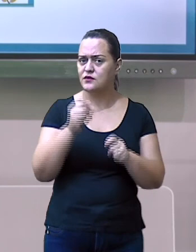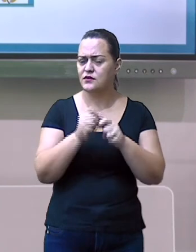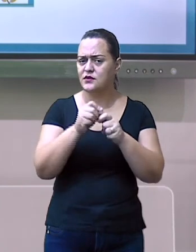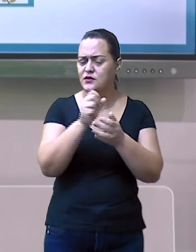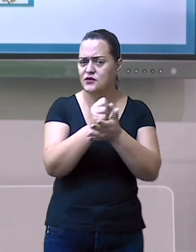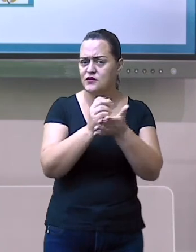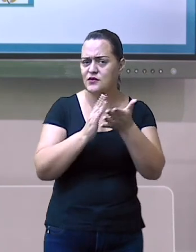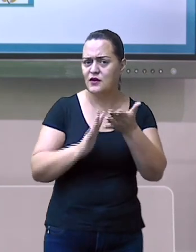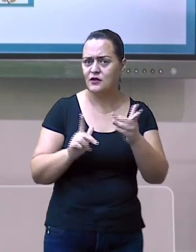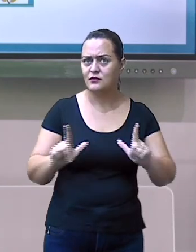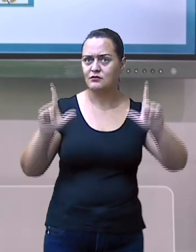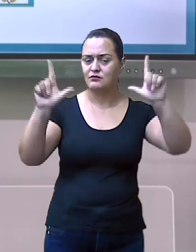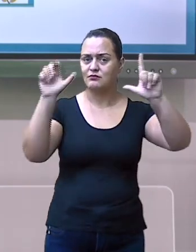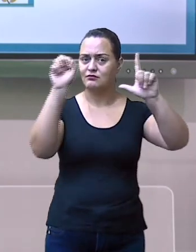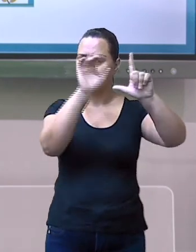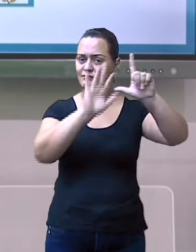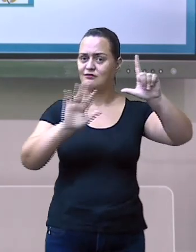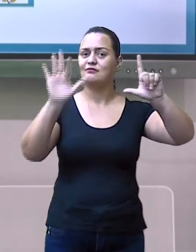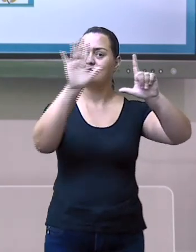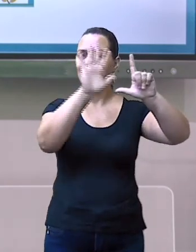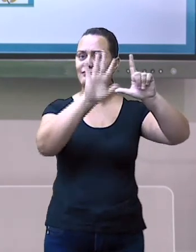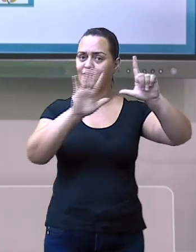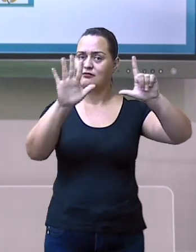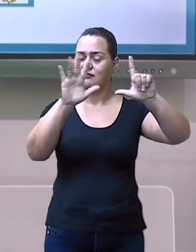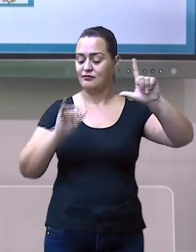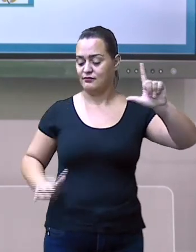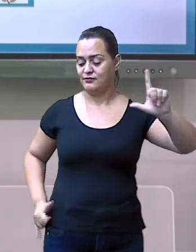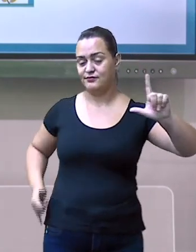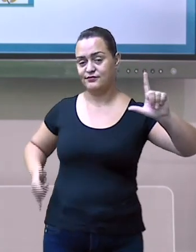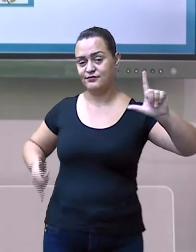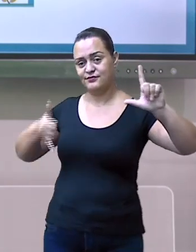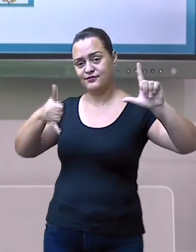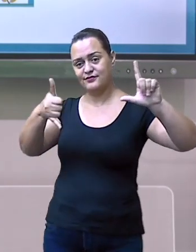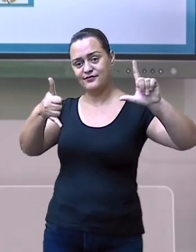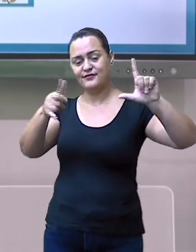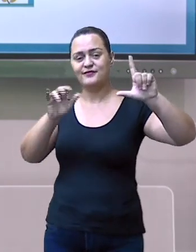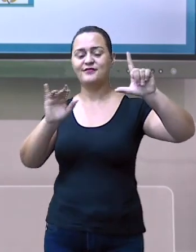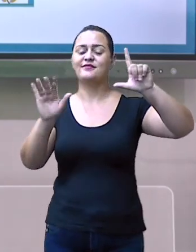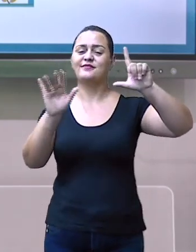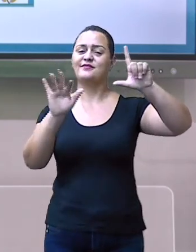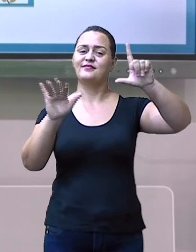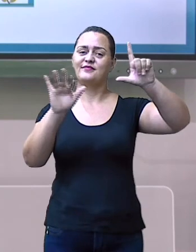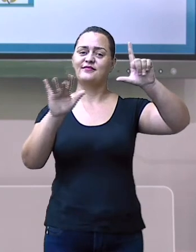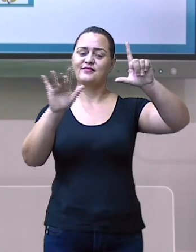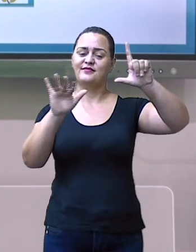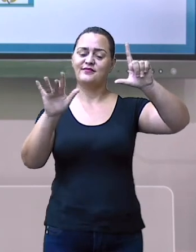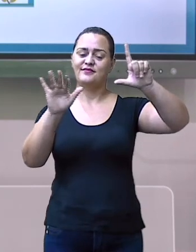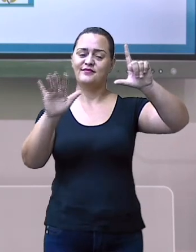SmartGV. Aponte a câmera do seu celular para a imagem que aparece aqui no cantinho da tela e